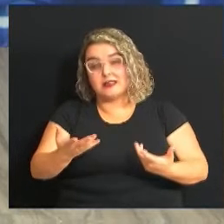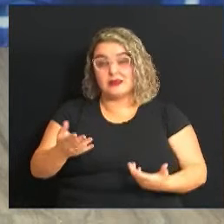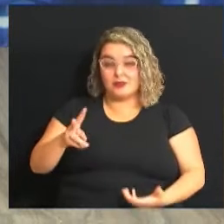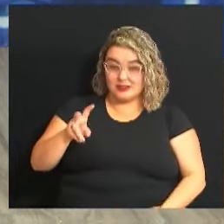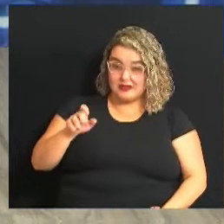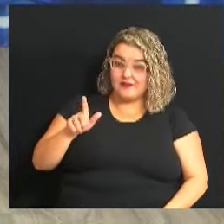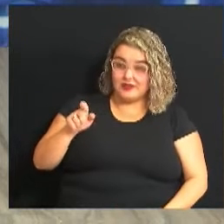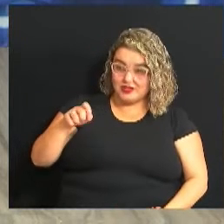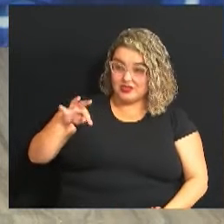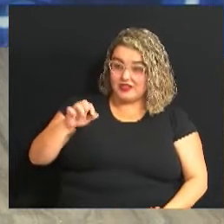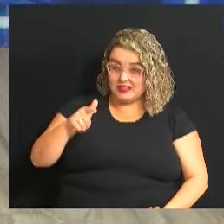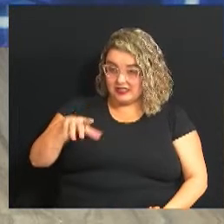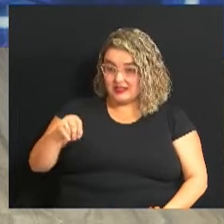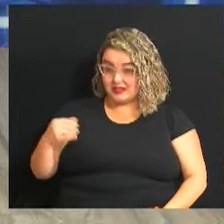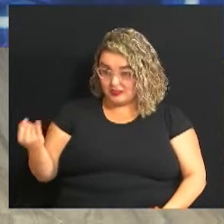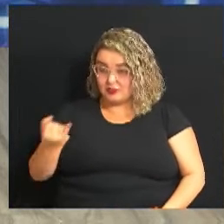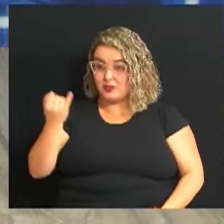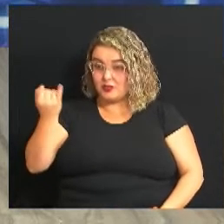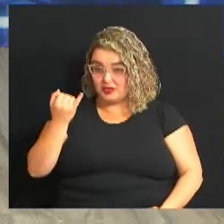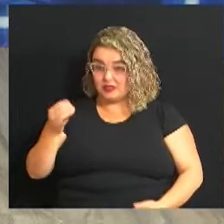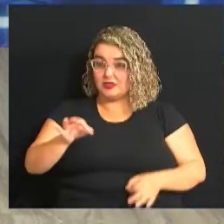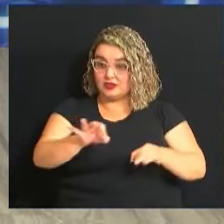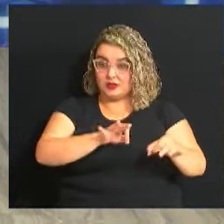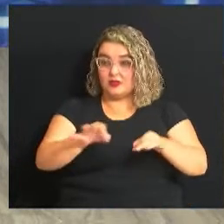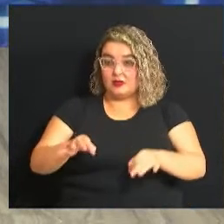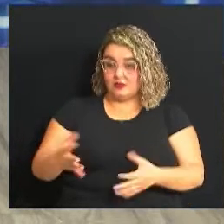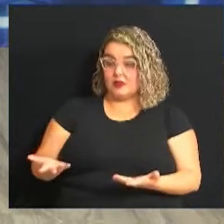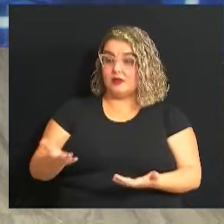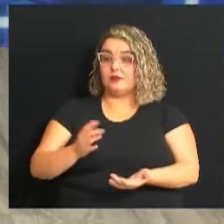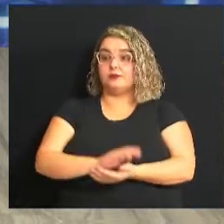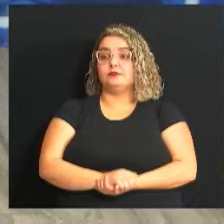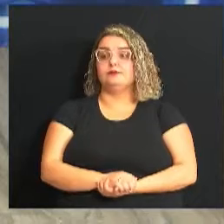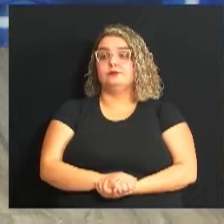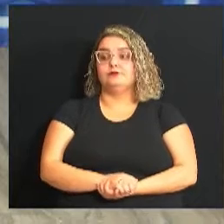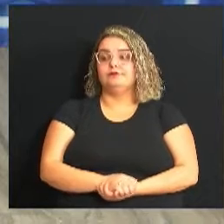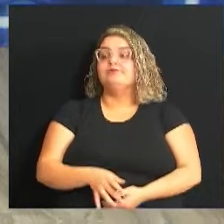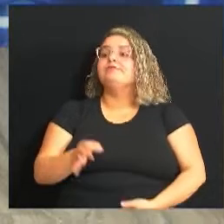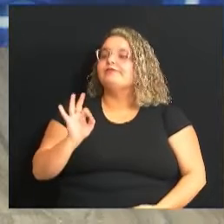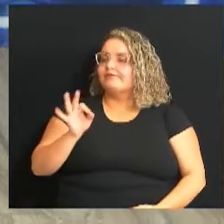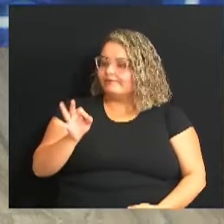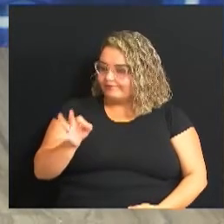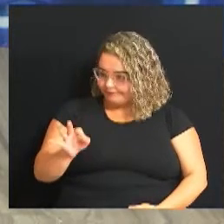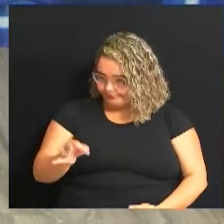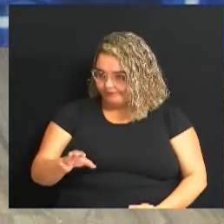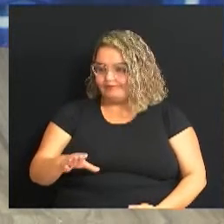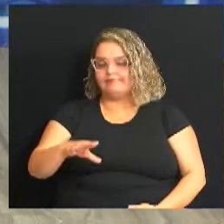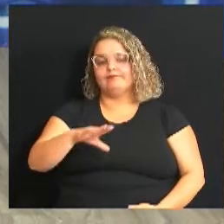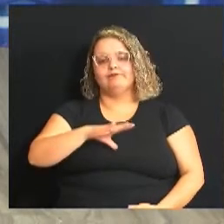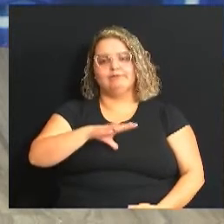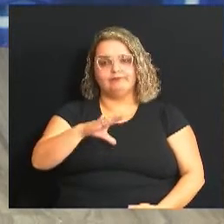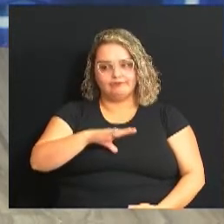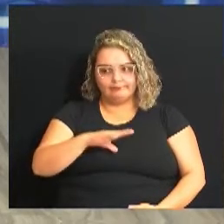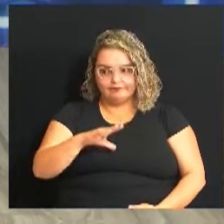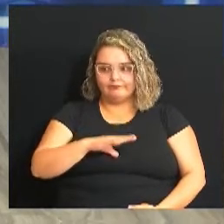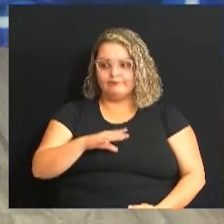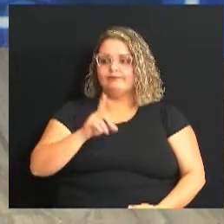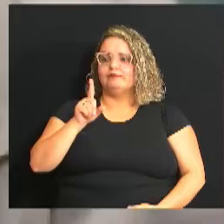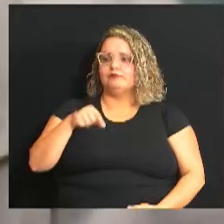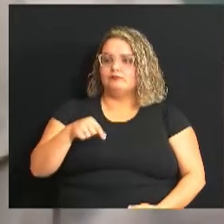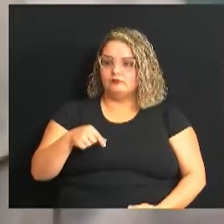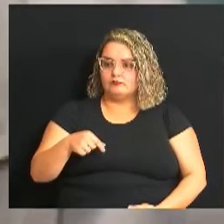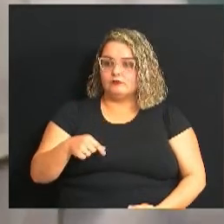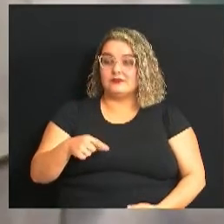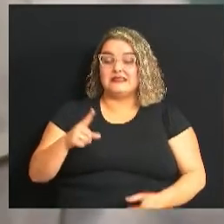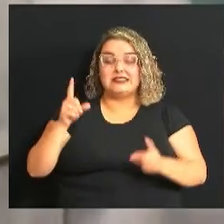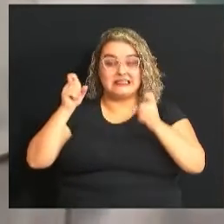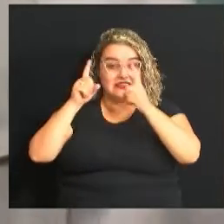Eliane? Muito importante a gente manter um planejamento, né? Exato, a cidade é um organismo muito